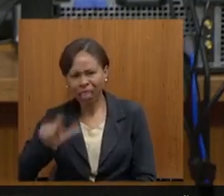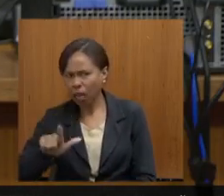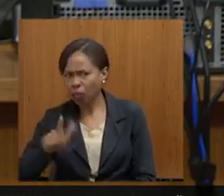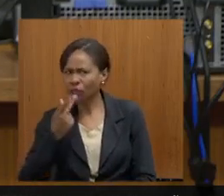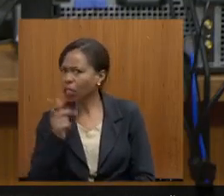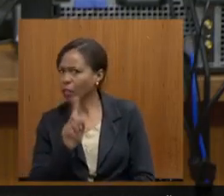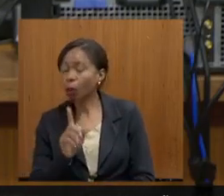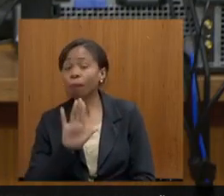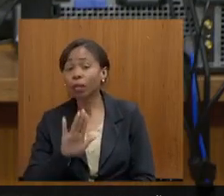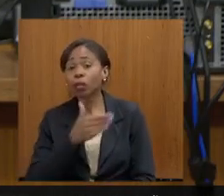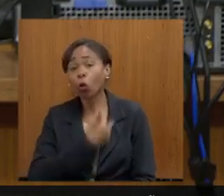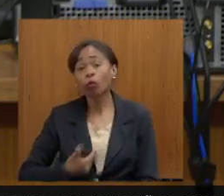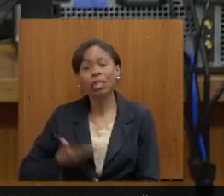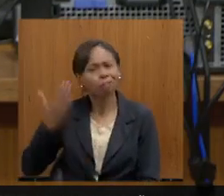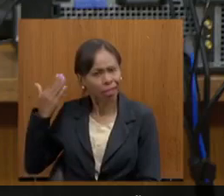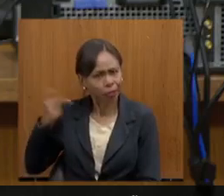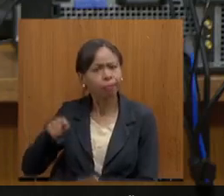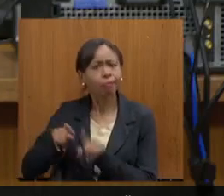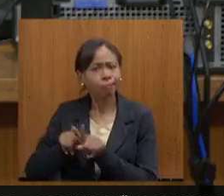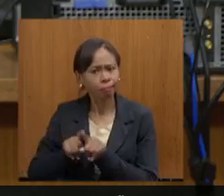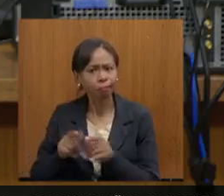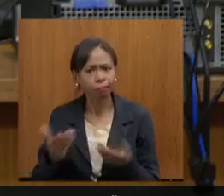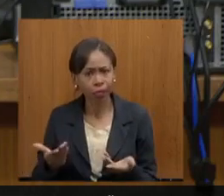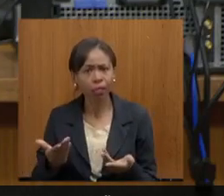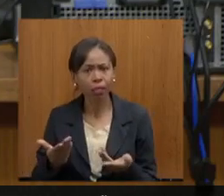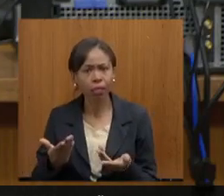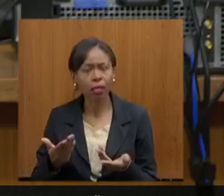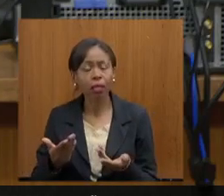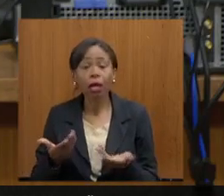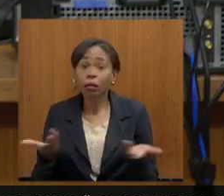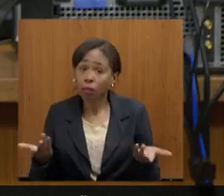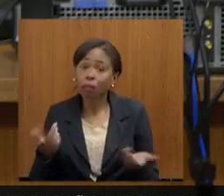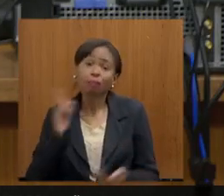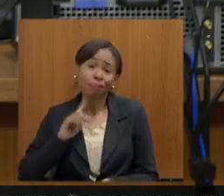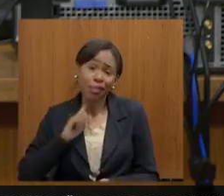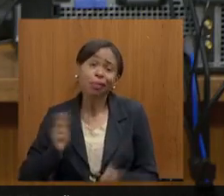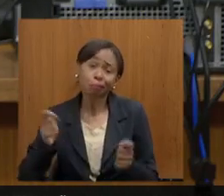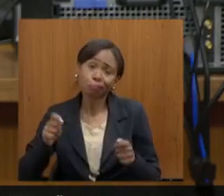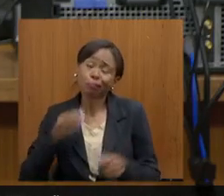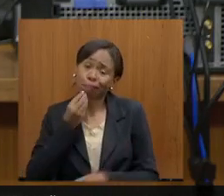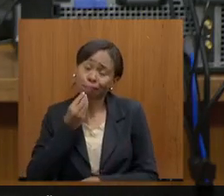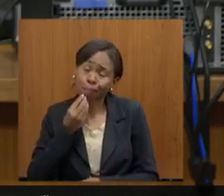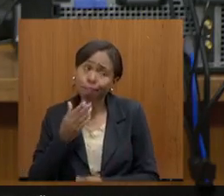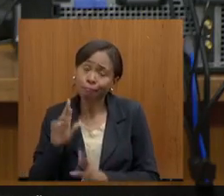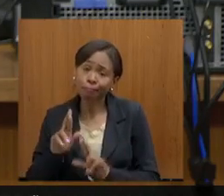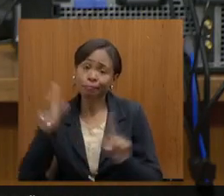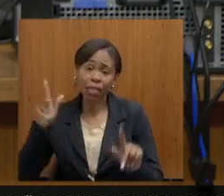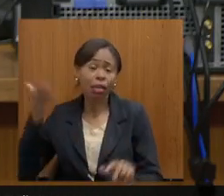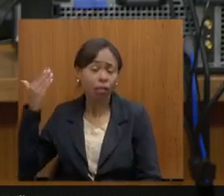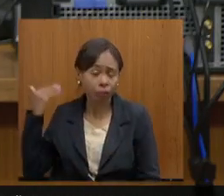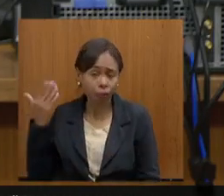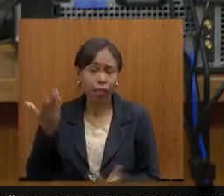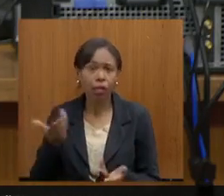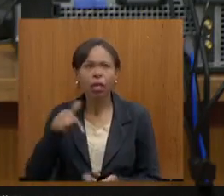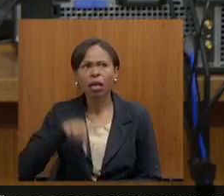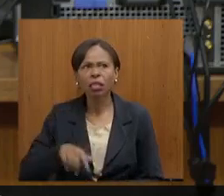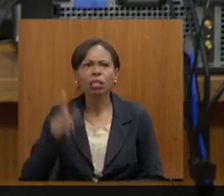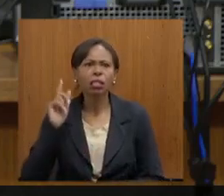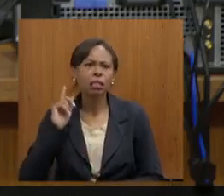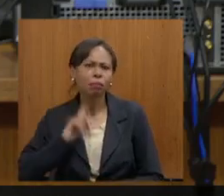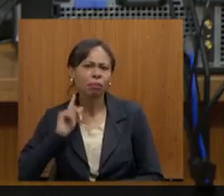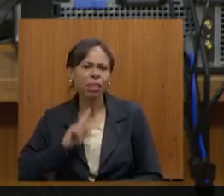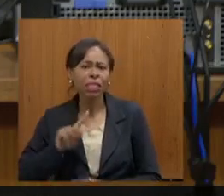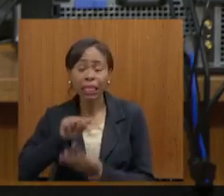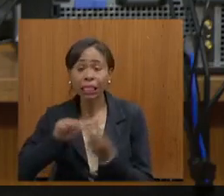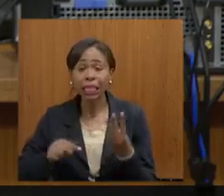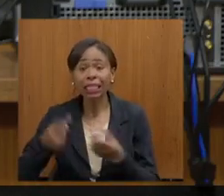passado adaptador a nossa Minas Gerais seria diferente eu tô lá na divisa do Estado de São Paulo e desde em Minas ainda tem